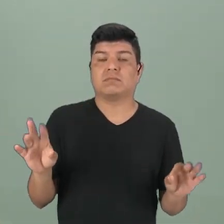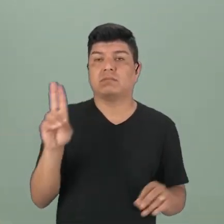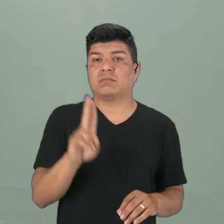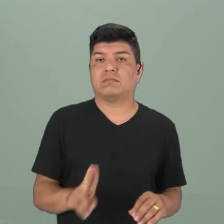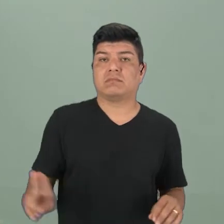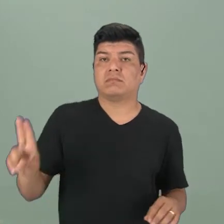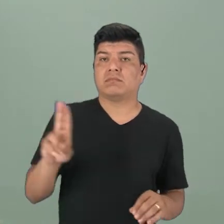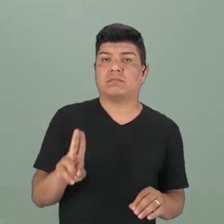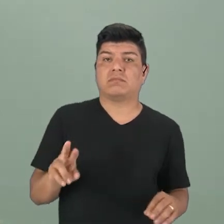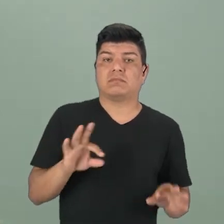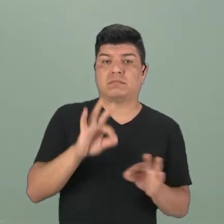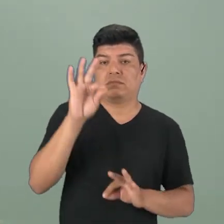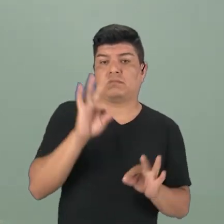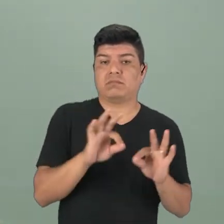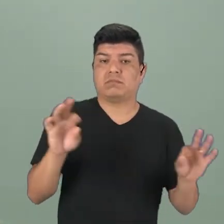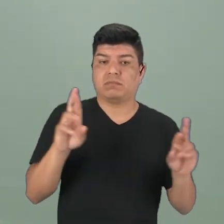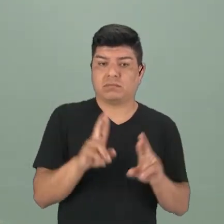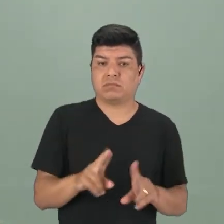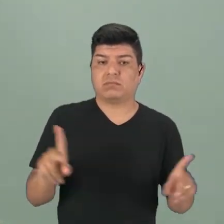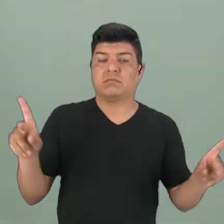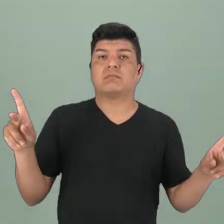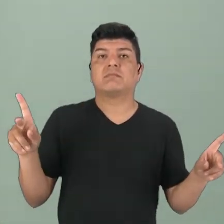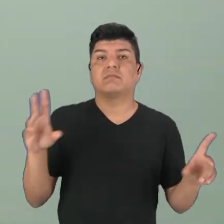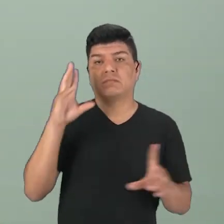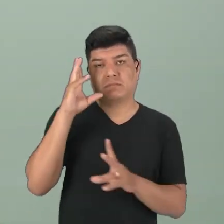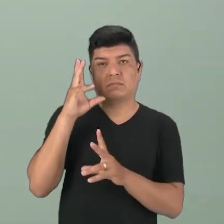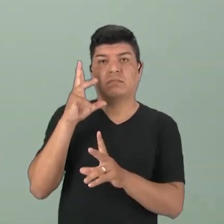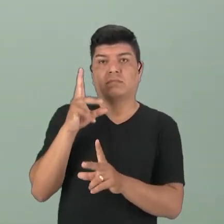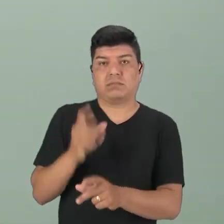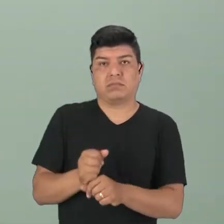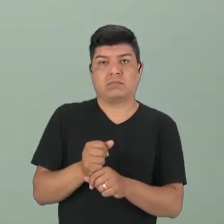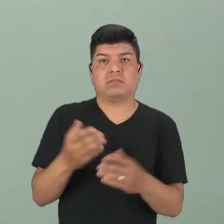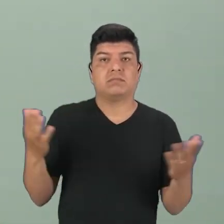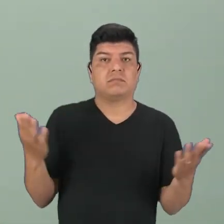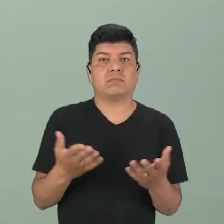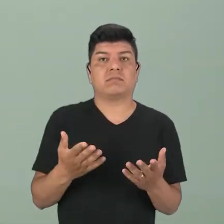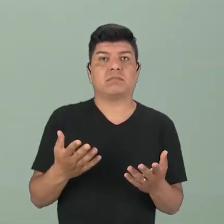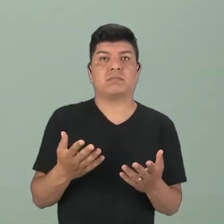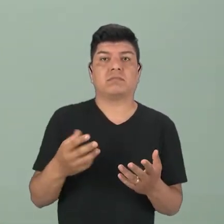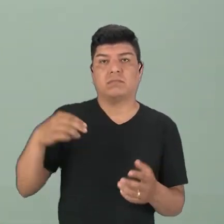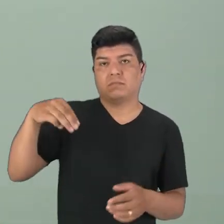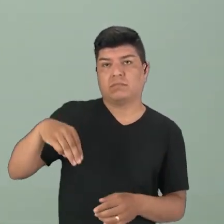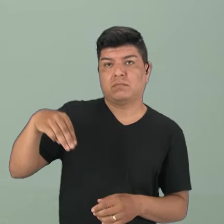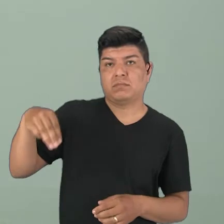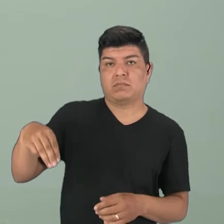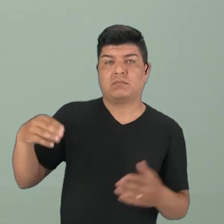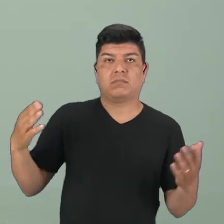essas medidas diferentes. As mais utilizadas, vamos relembrar. Eu uso essa milímetro,